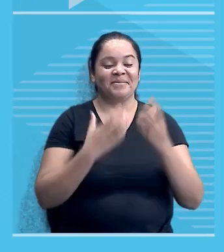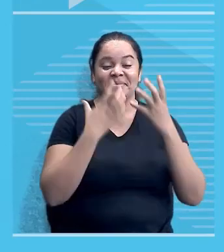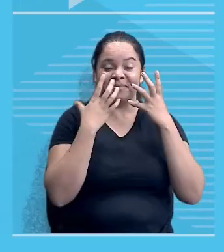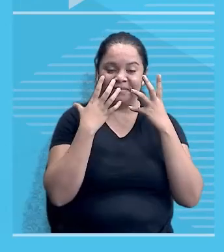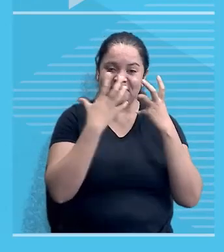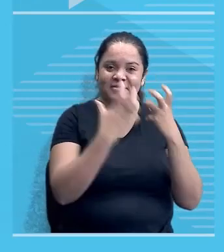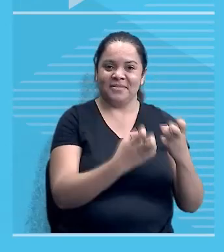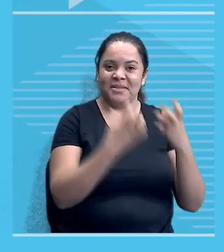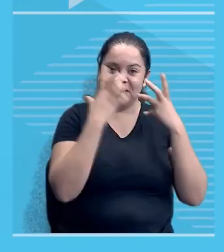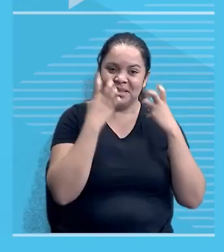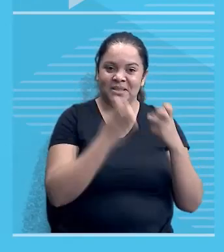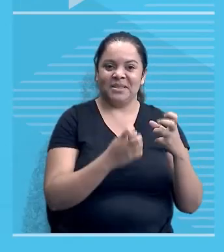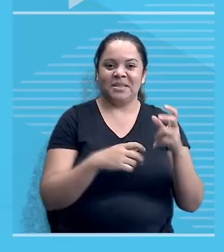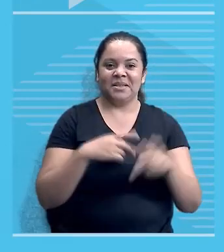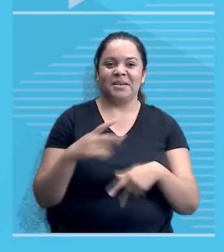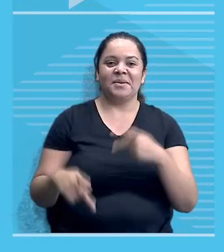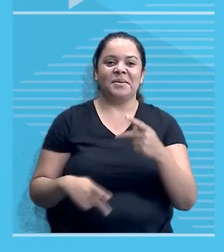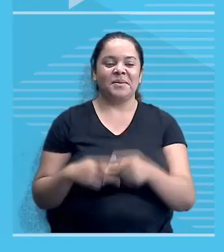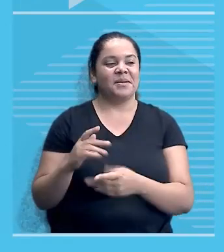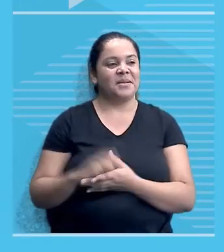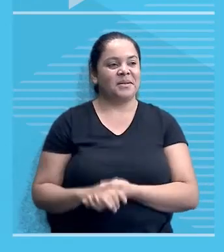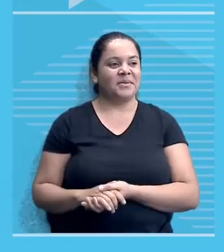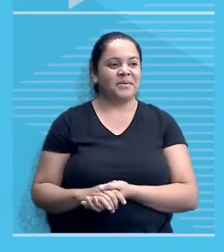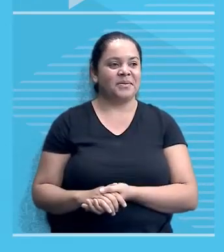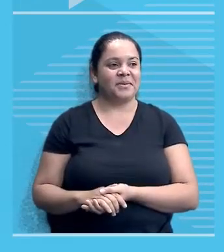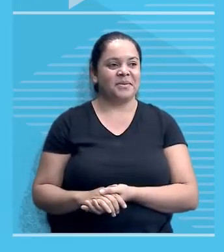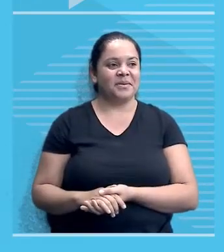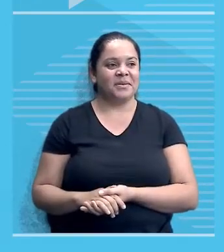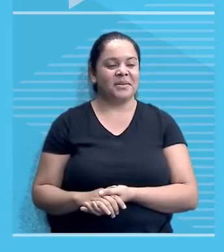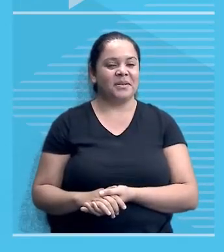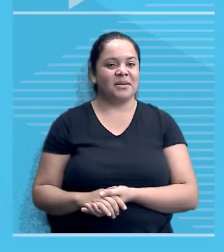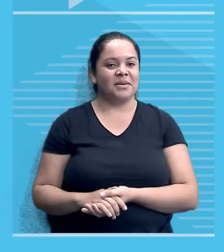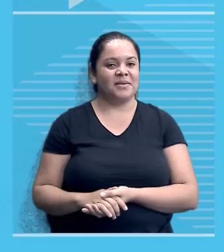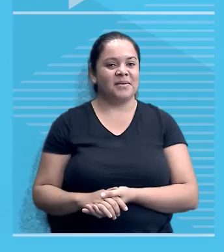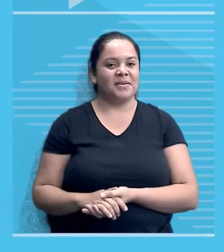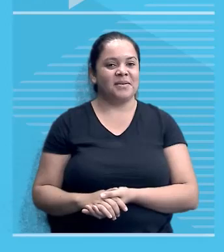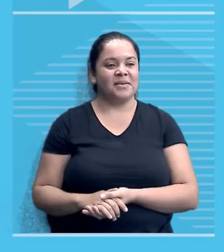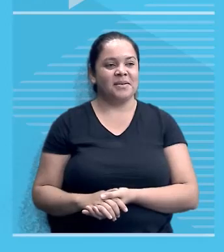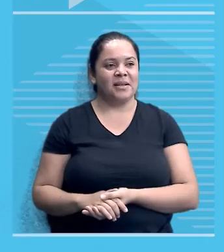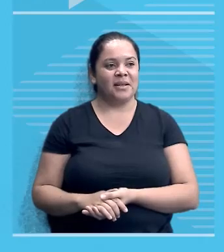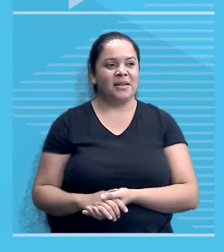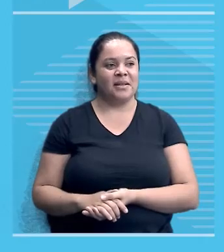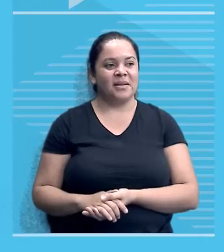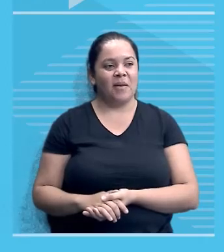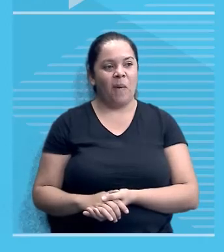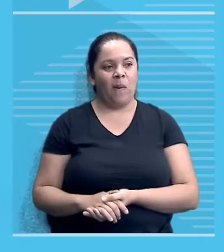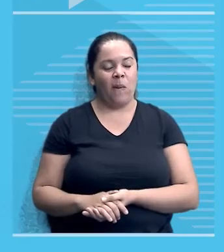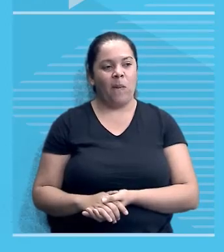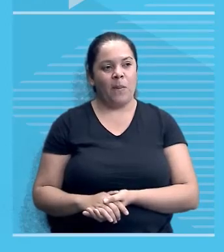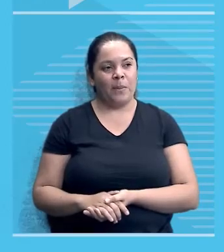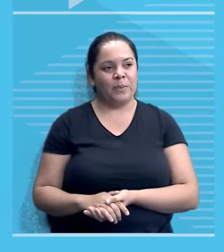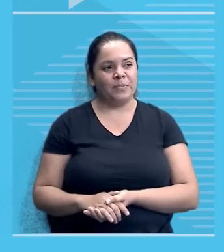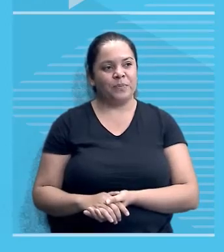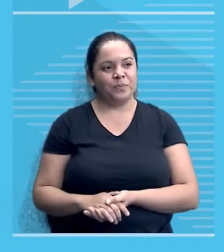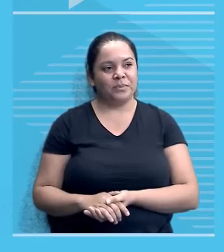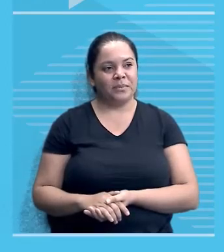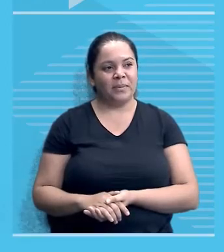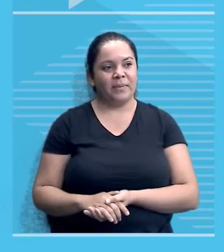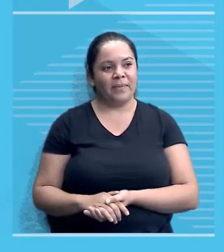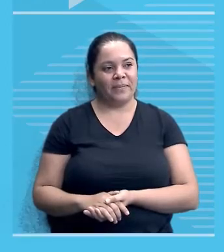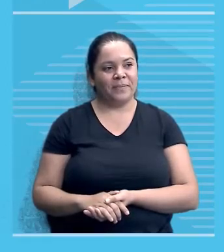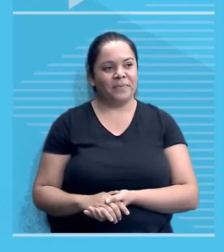né chamando pessoas do campo para a cidade crescimento industrial e o outro a migração Campo essa